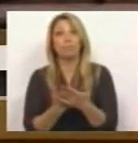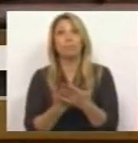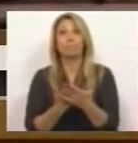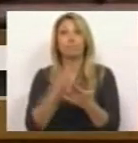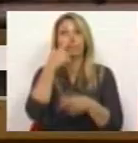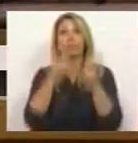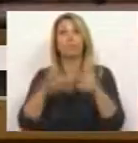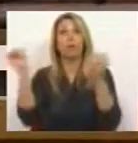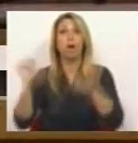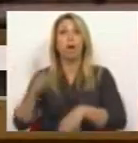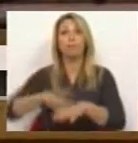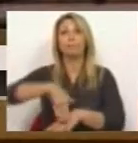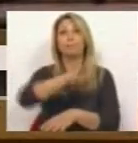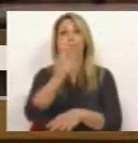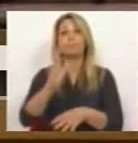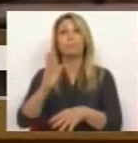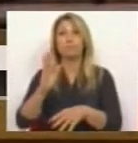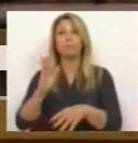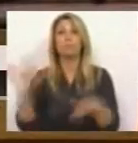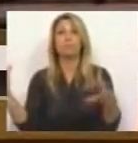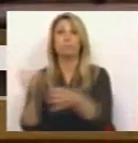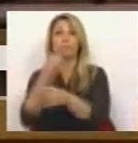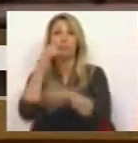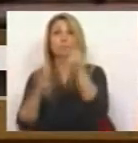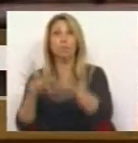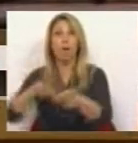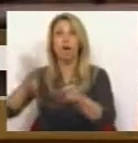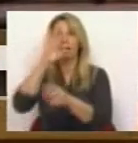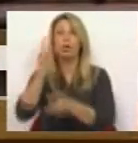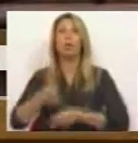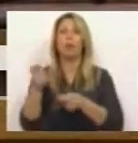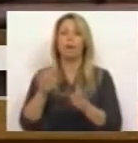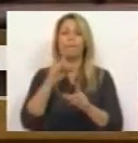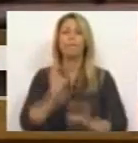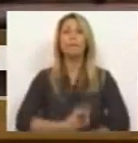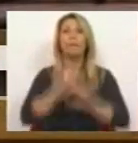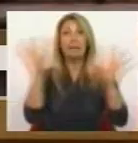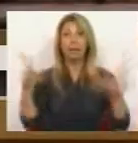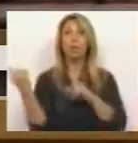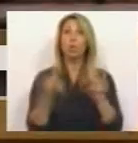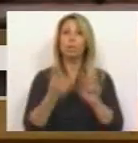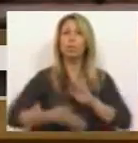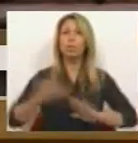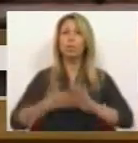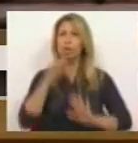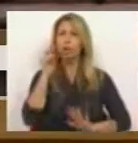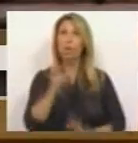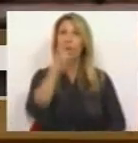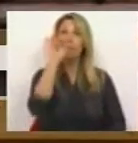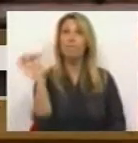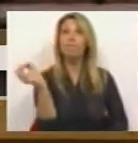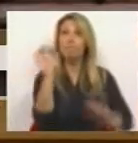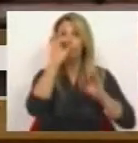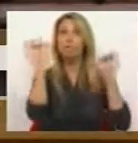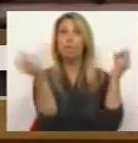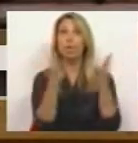a desertificação e para o abandono do mundo rural. Mas também ficou claro neste debate que é urgente olhar para a floresta como um